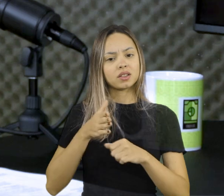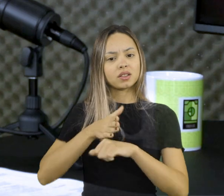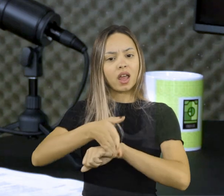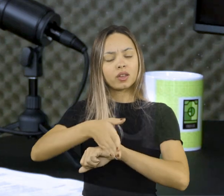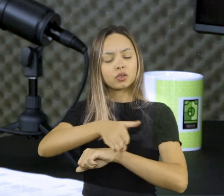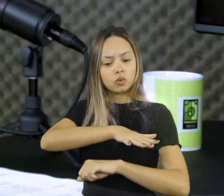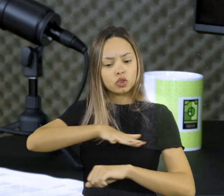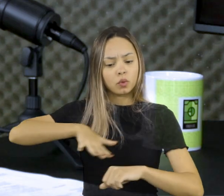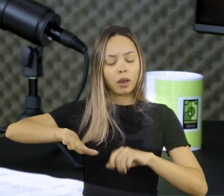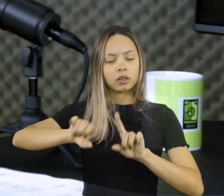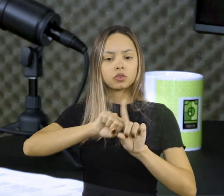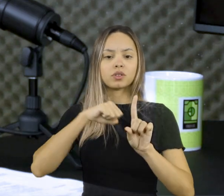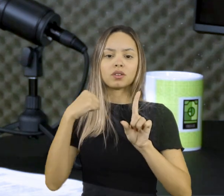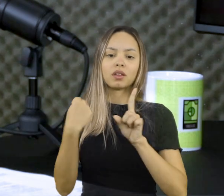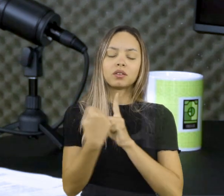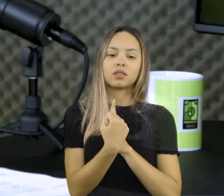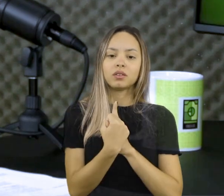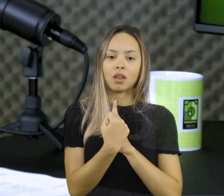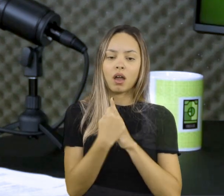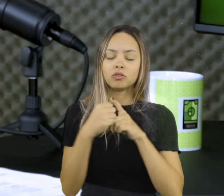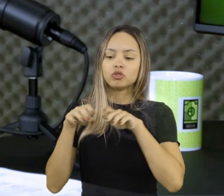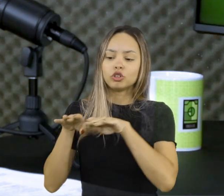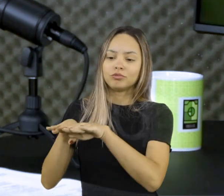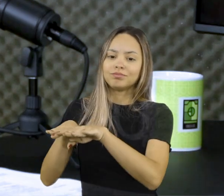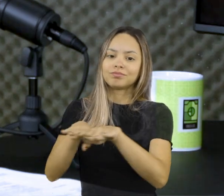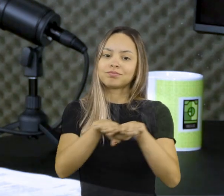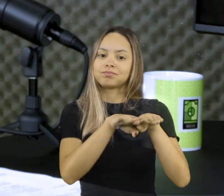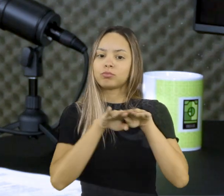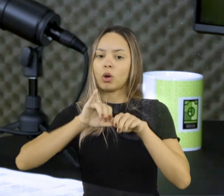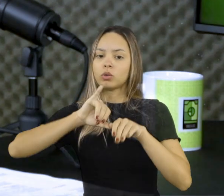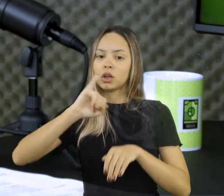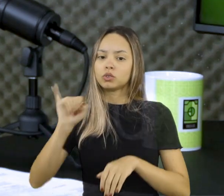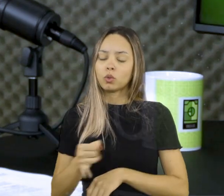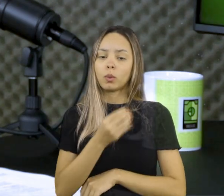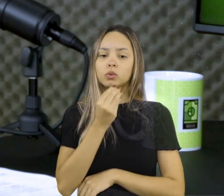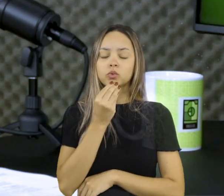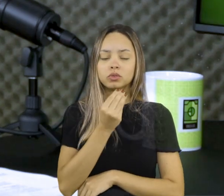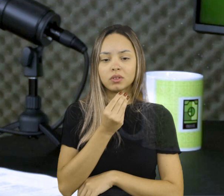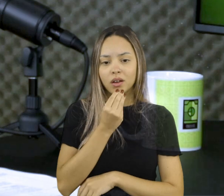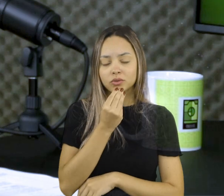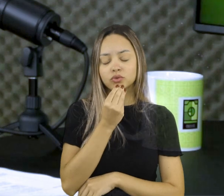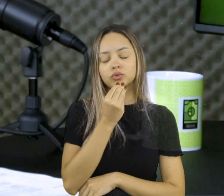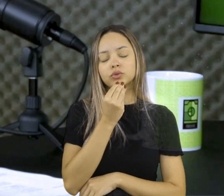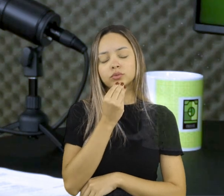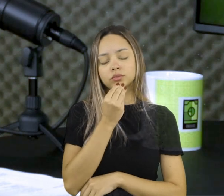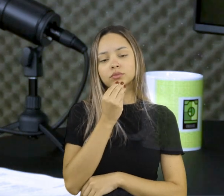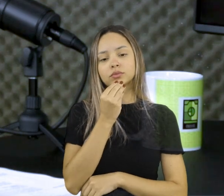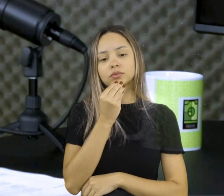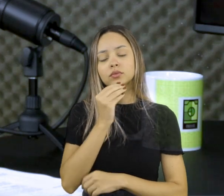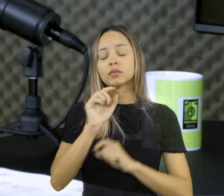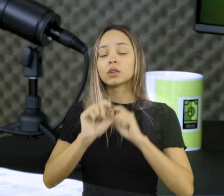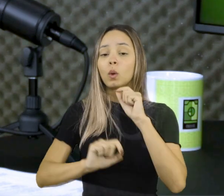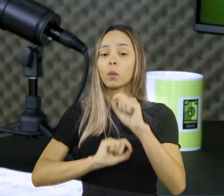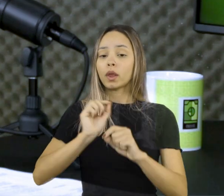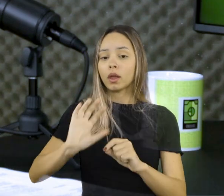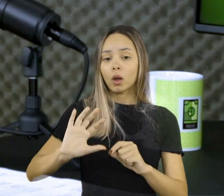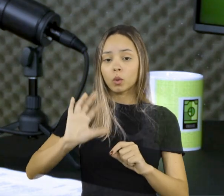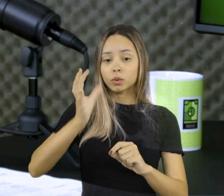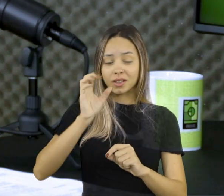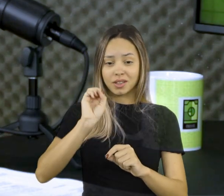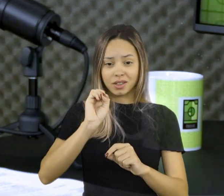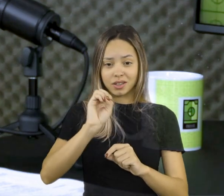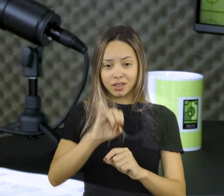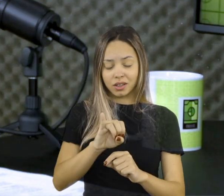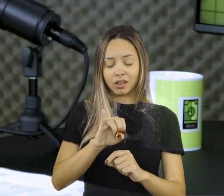sociedade, estejam em pé de igualdade, de oportunidade, não é? E aí, o que é que acontece? Se essa